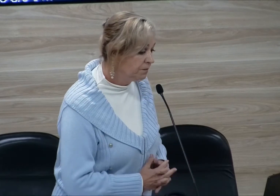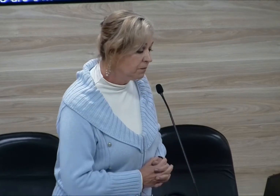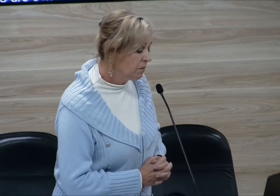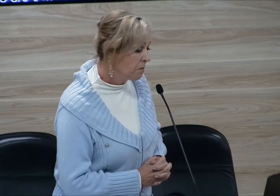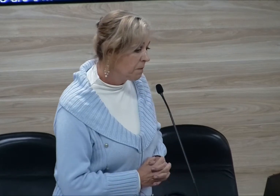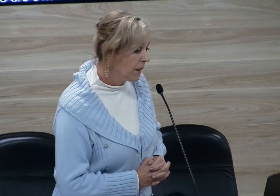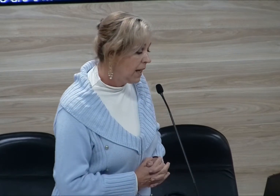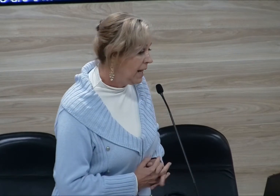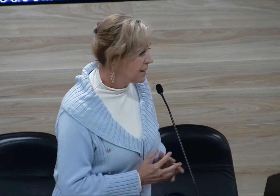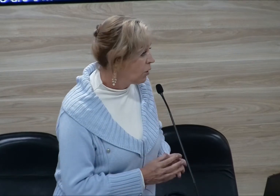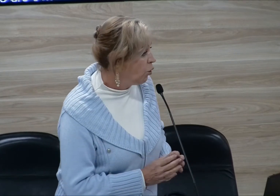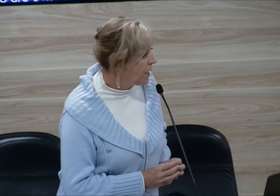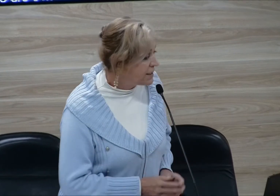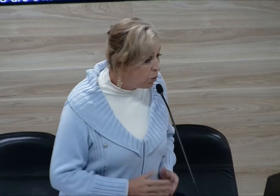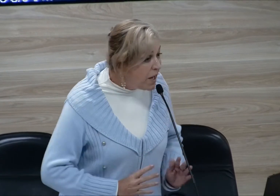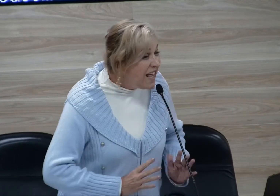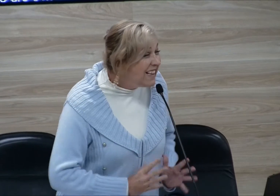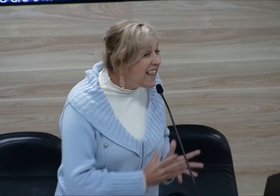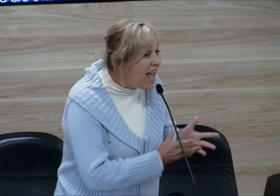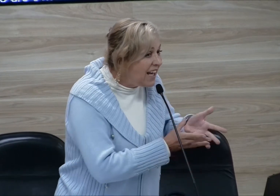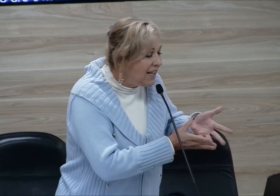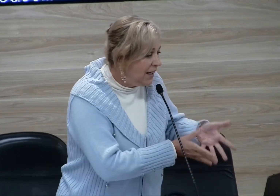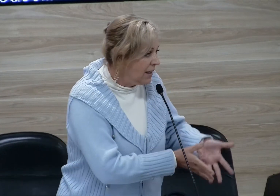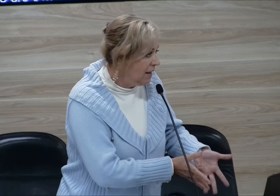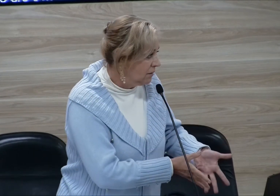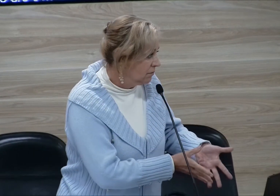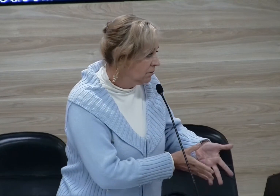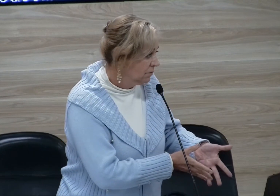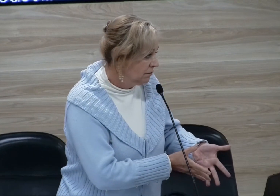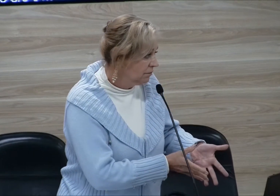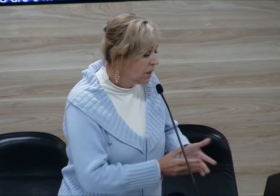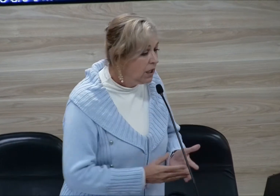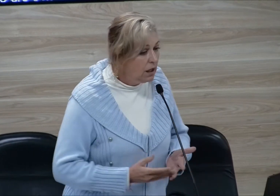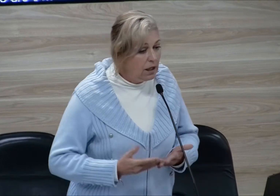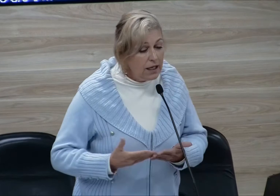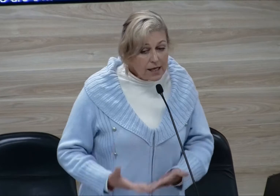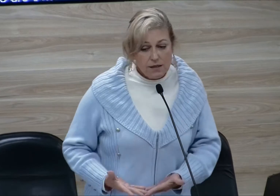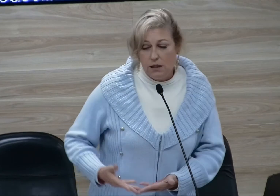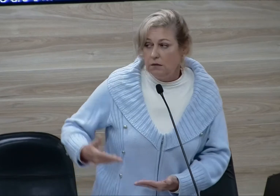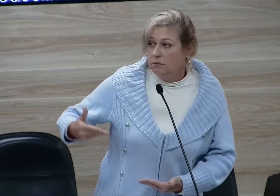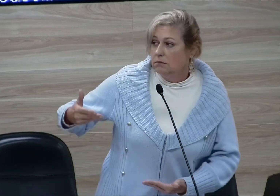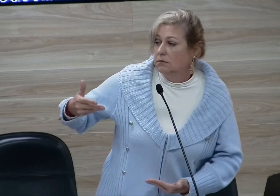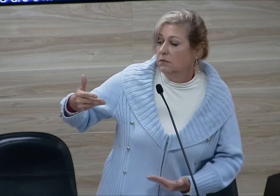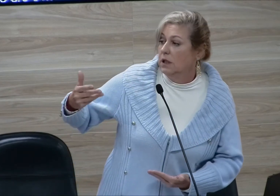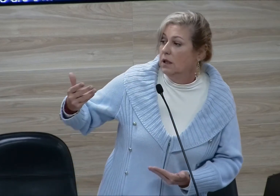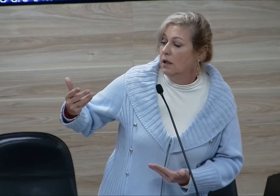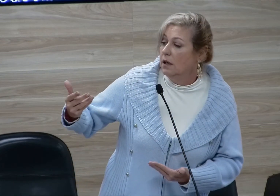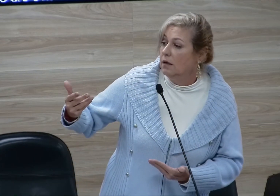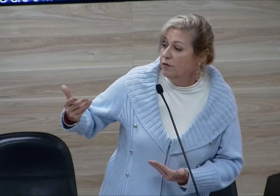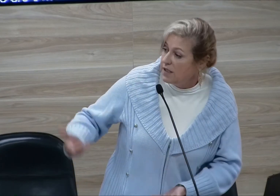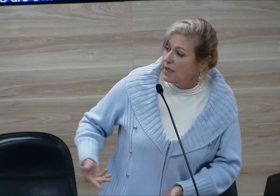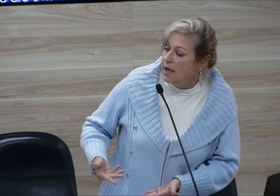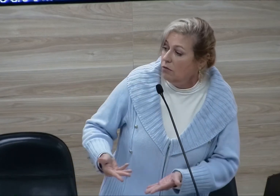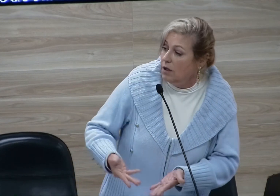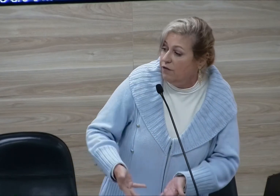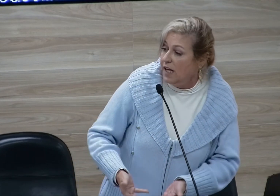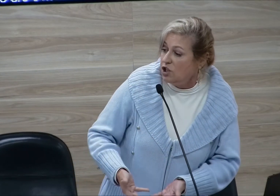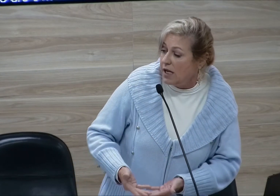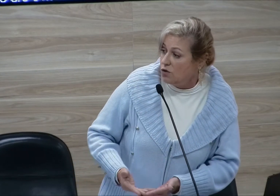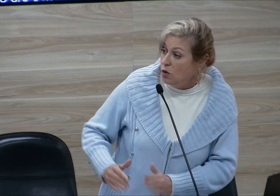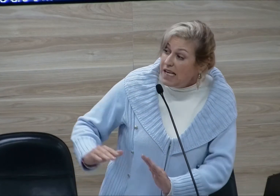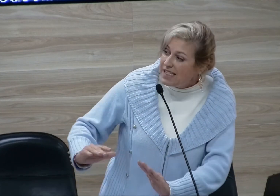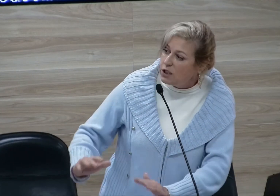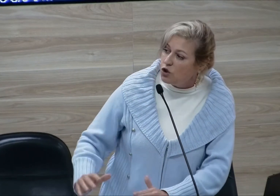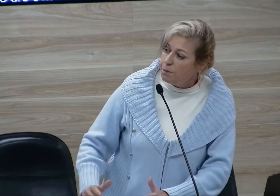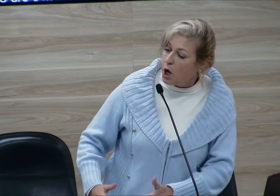Brasil essa colocação técnica. E assim fizeram referente